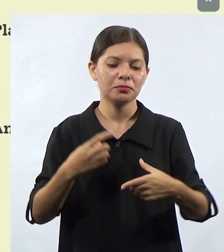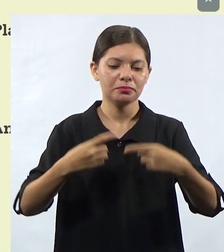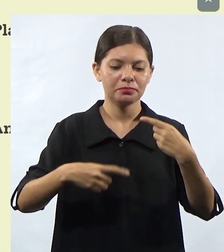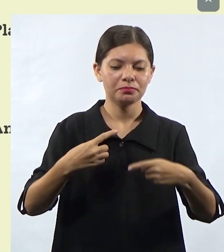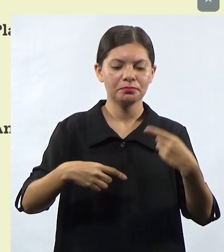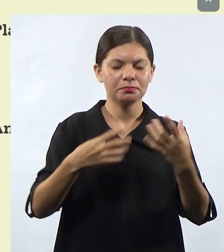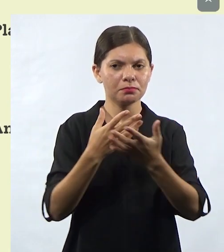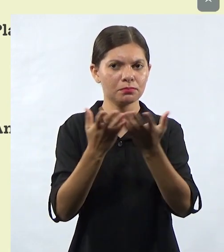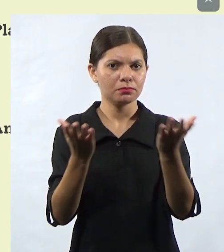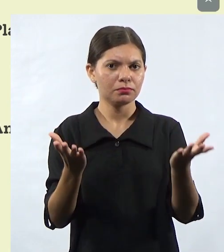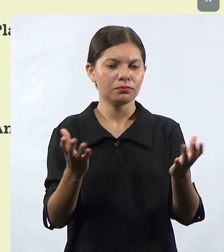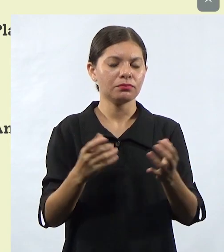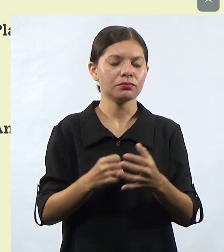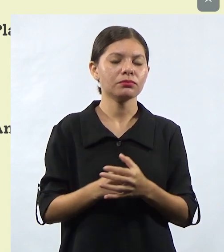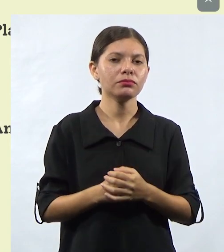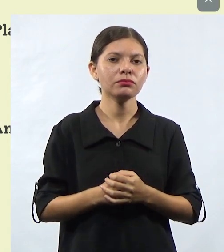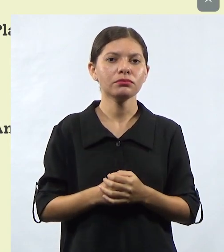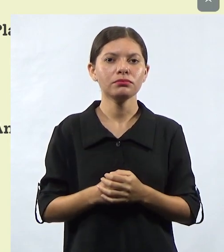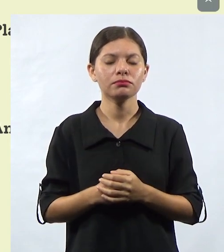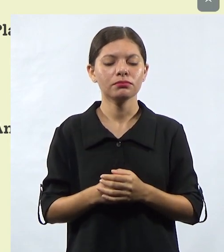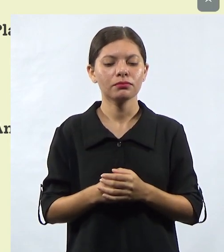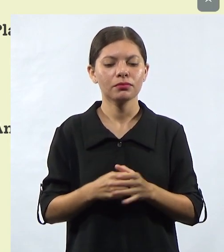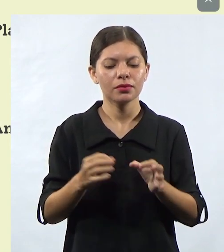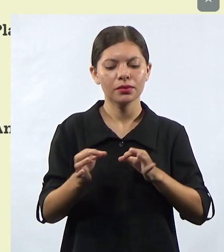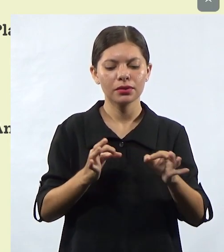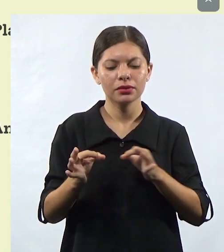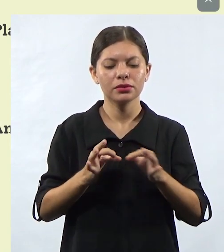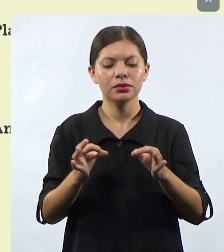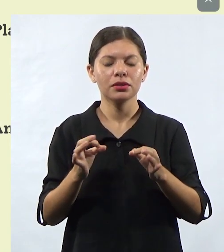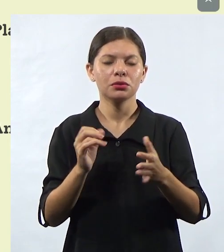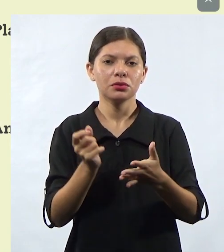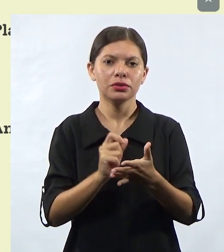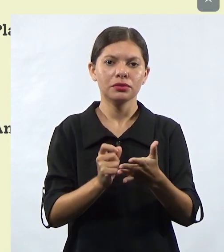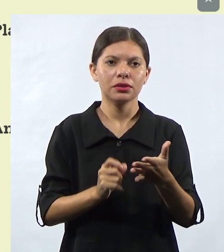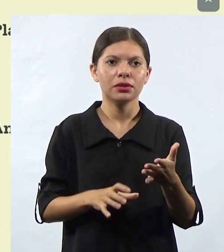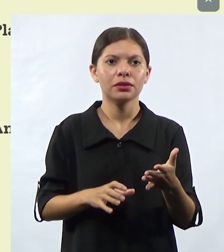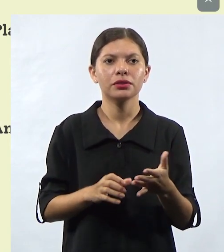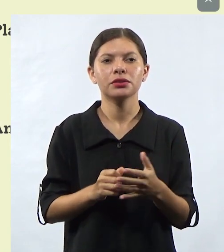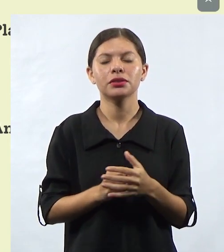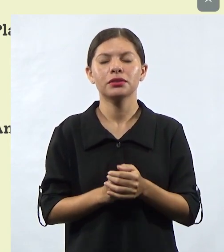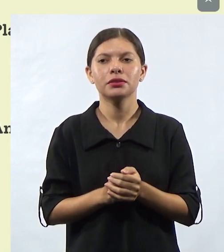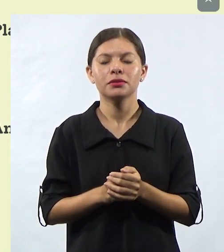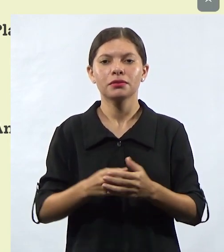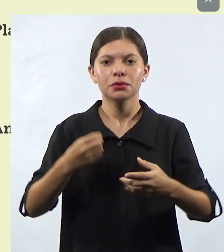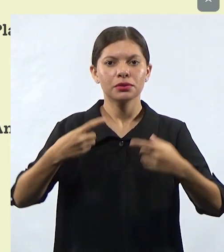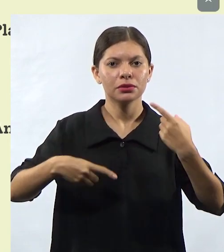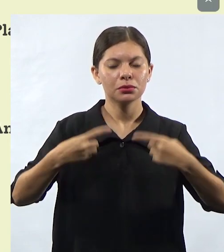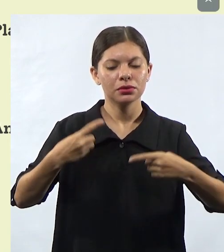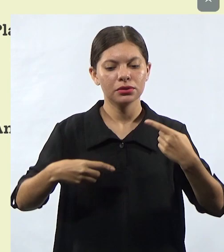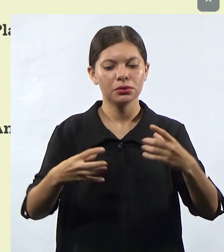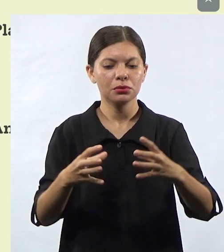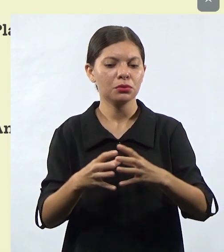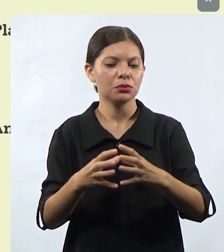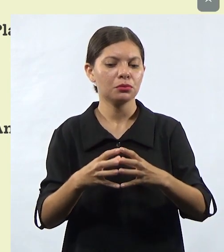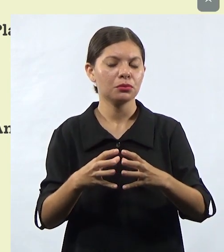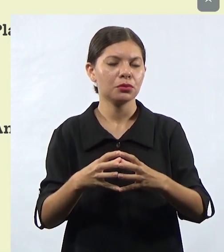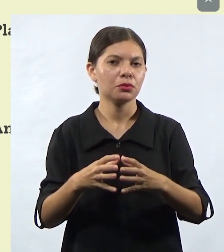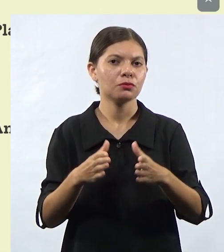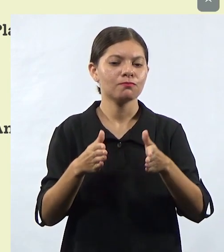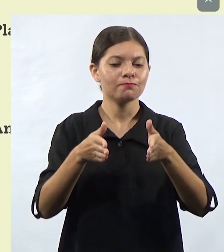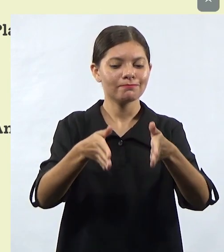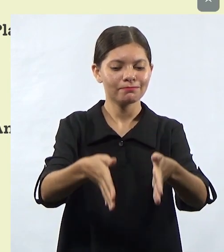discutir? Vocês, né, que estão aí organizando essa atividade, vão discutir. O grupo focal, e é por isso que ele